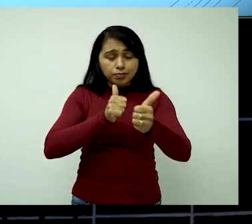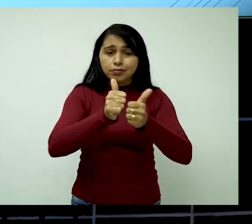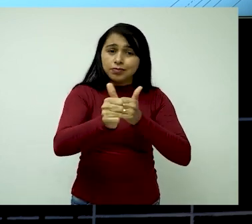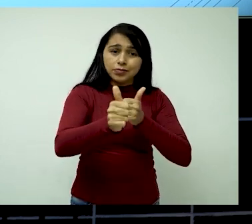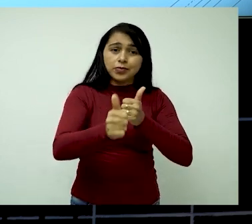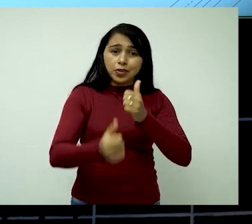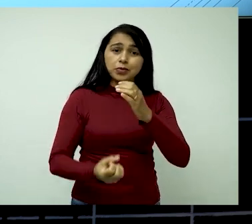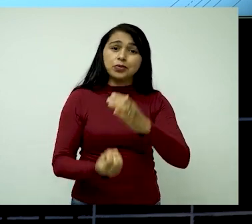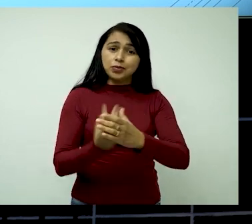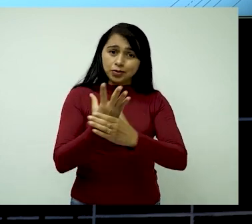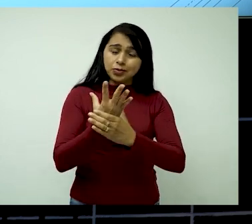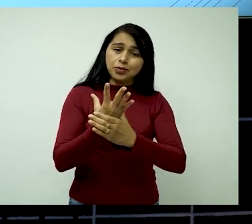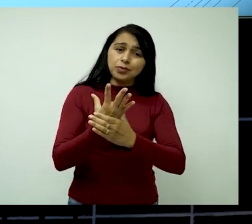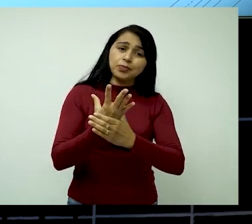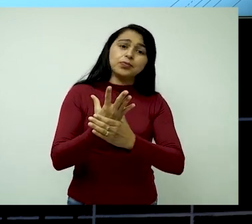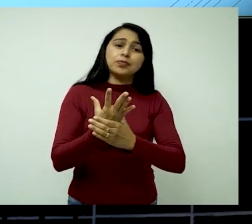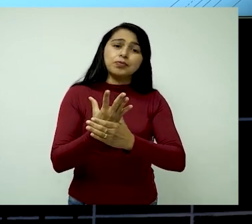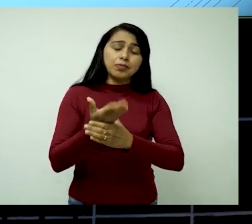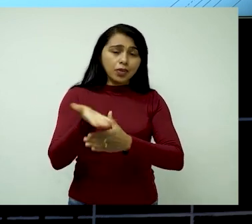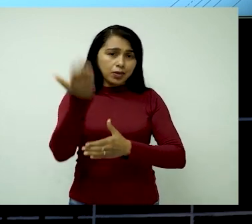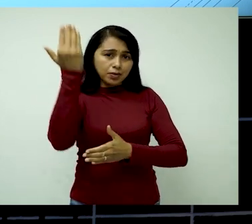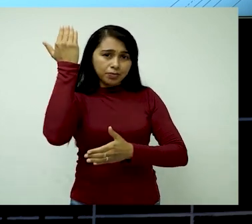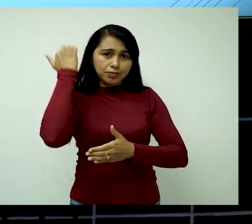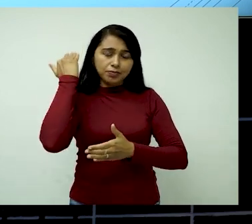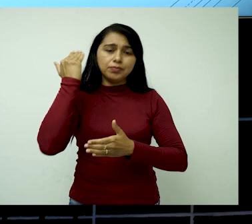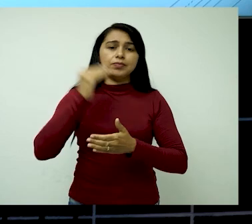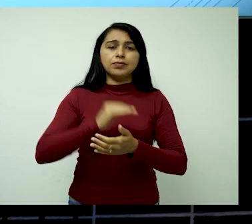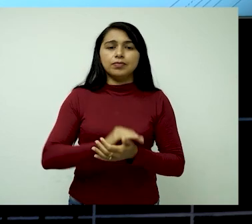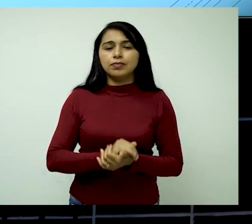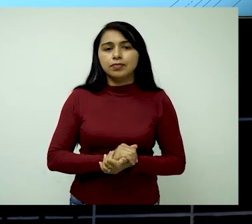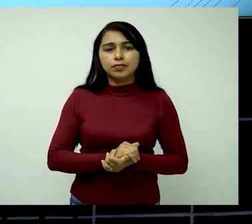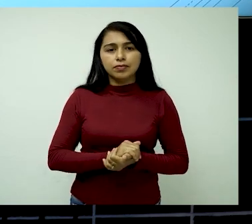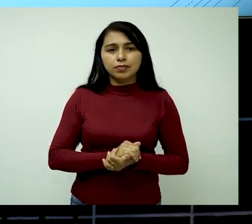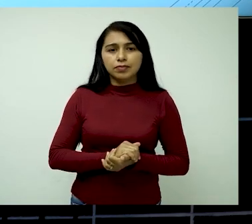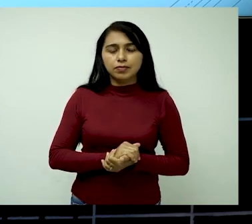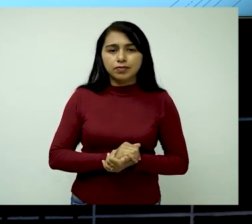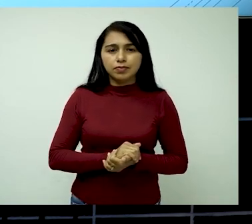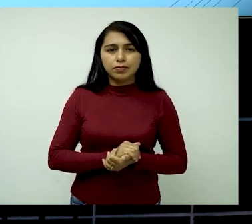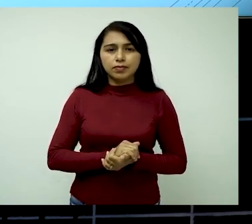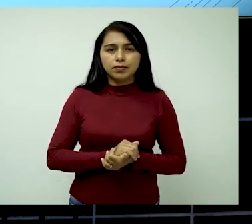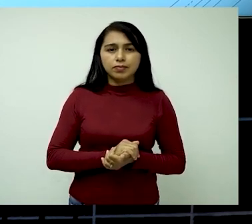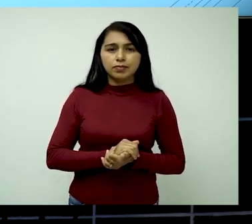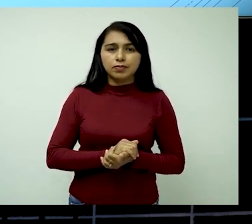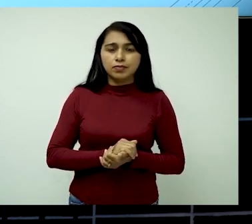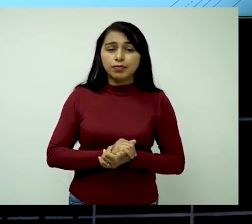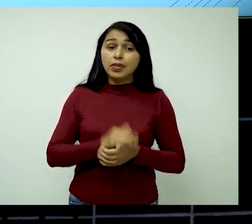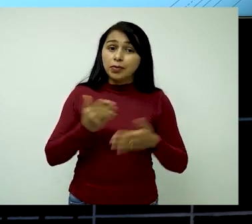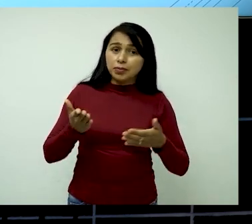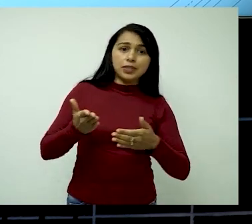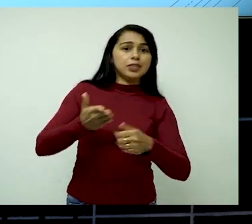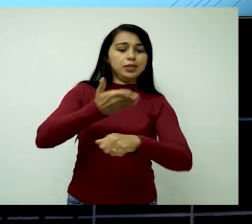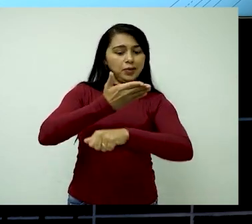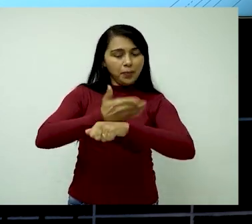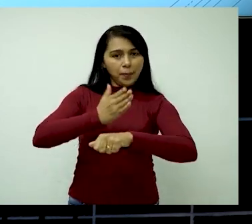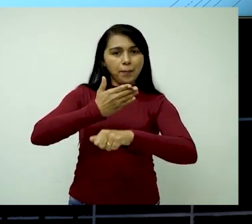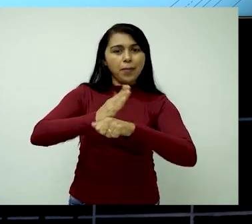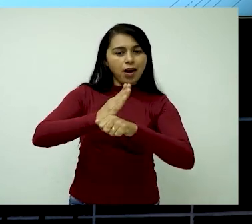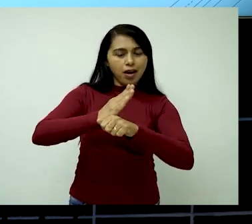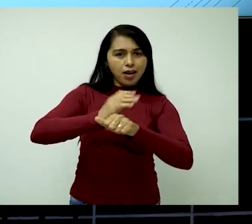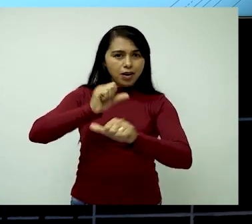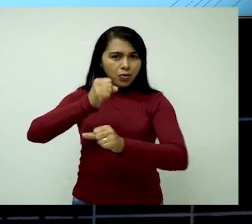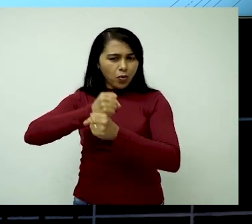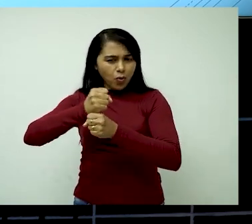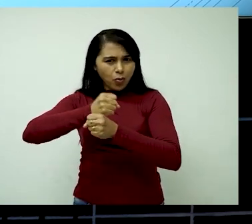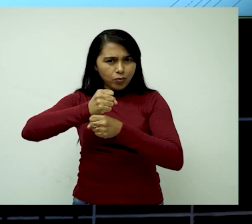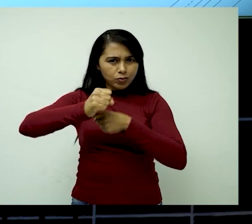desses nossos laços primitivos. E aí eu tenho essas práticas, elas vão se